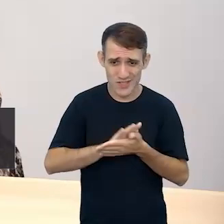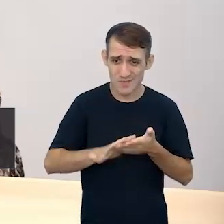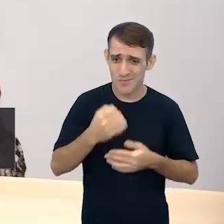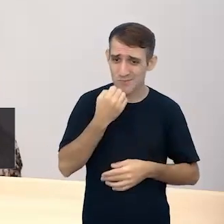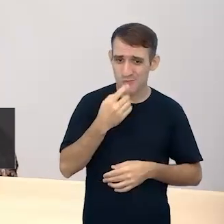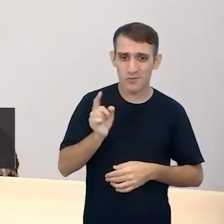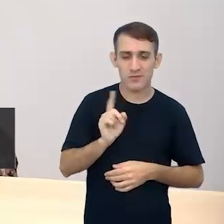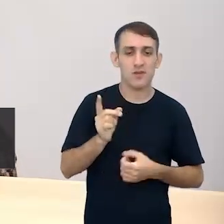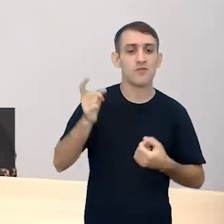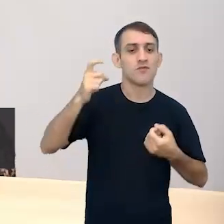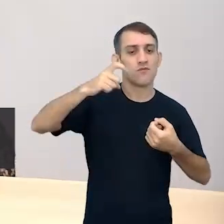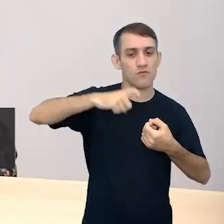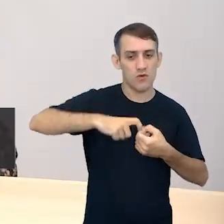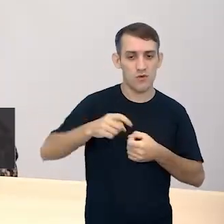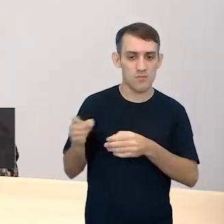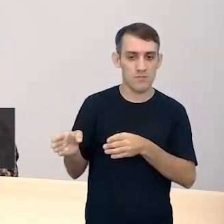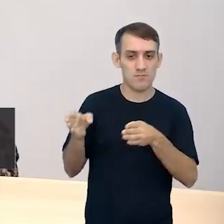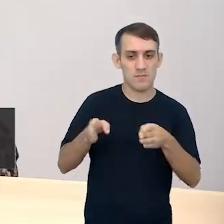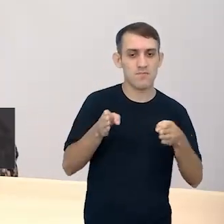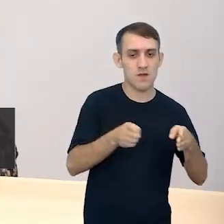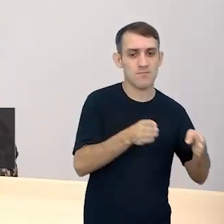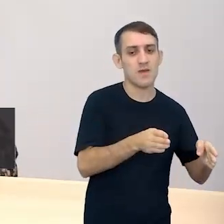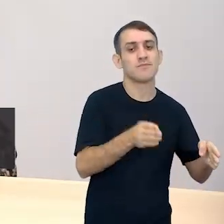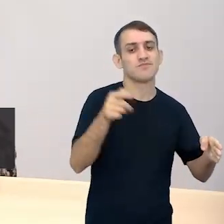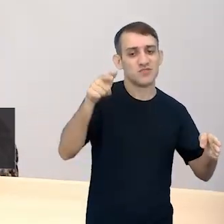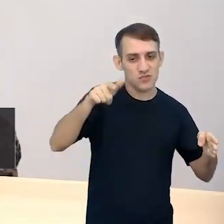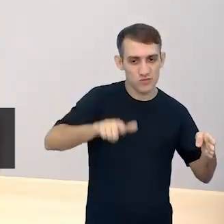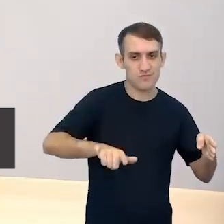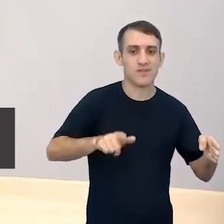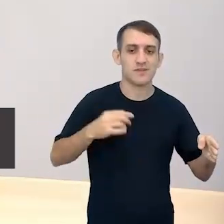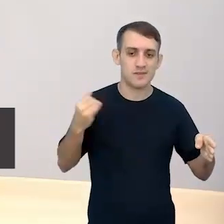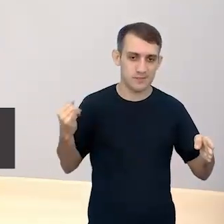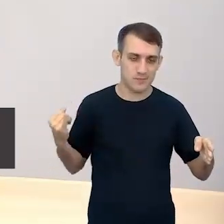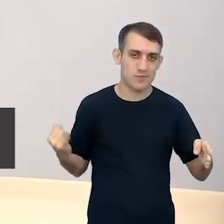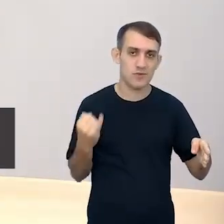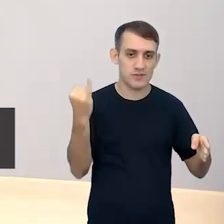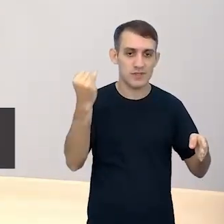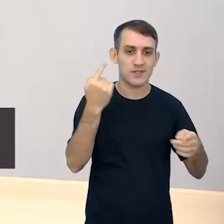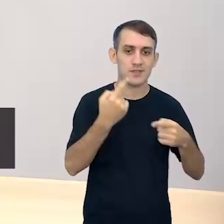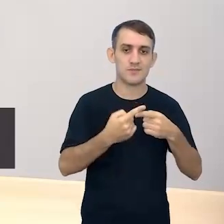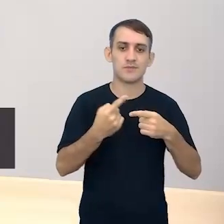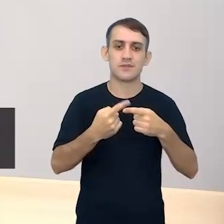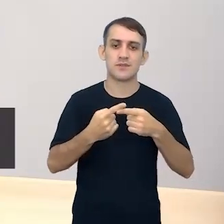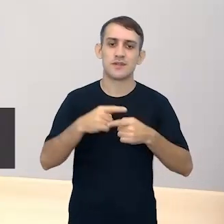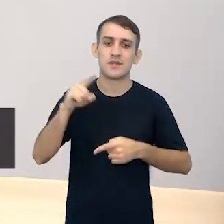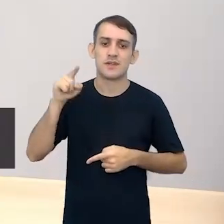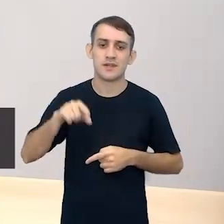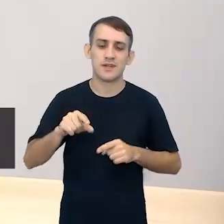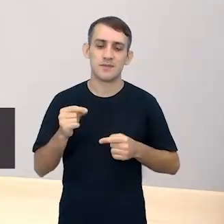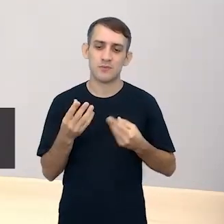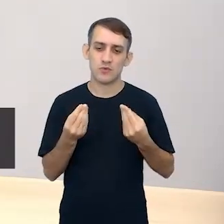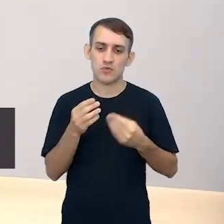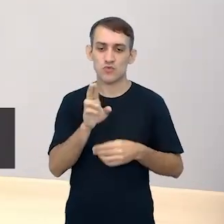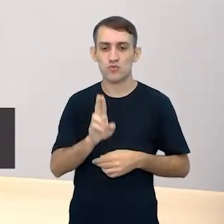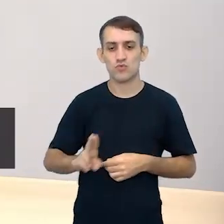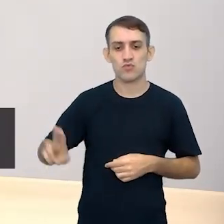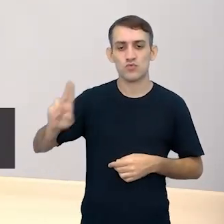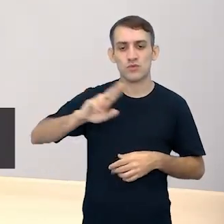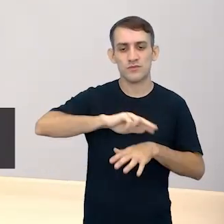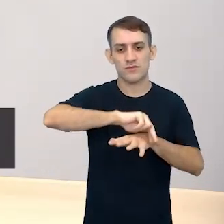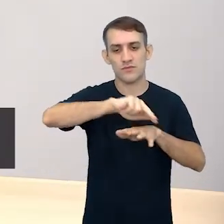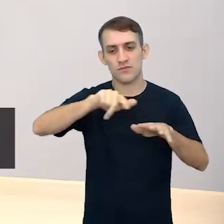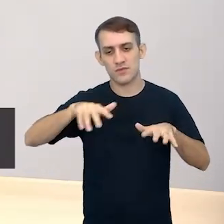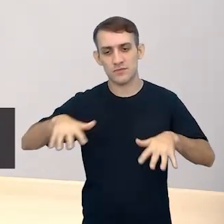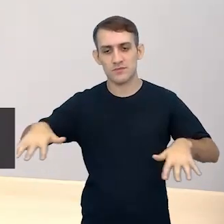daí retorna às etapas novamente. É importante porque é uma parte muito utilizada hoje em vários